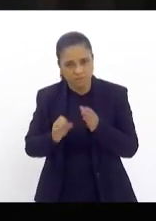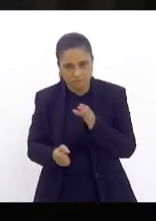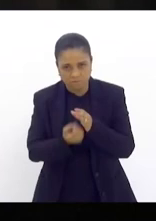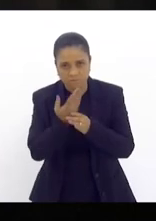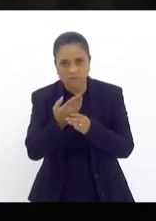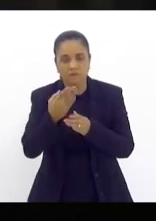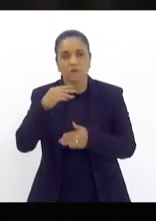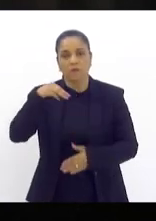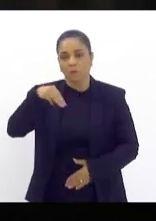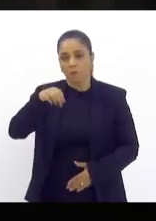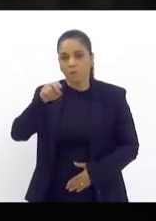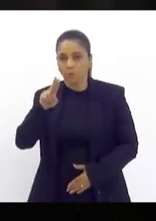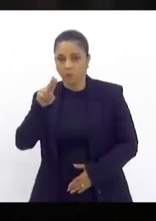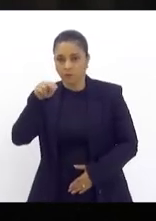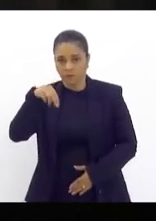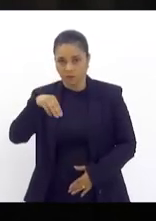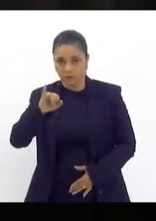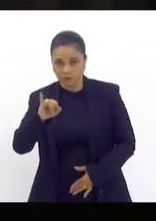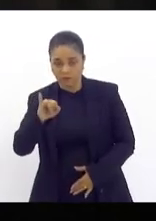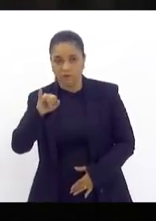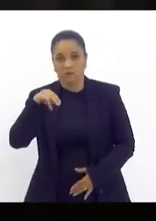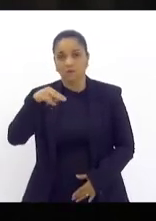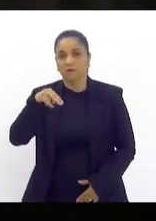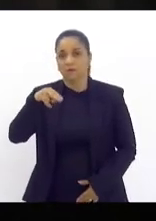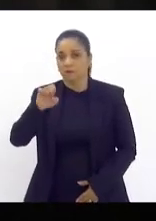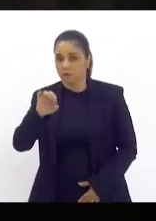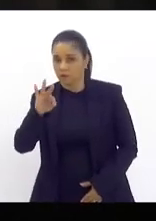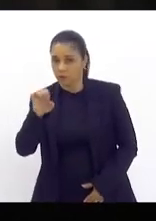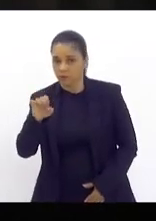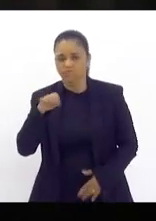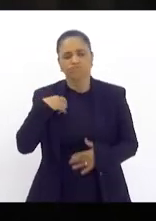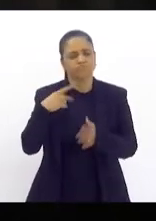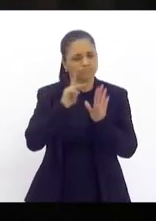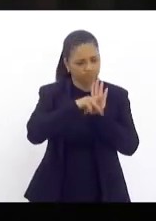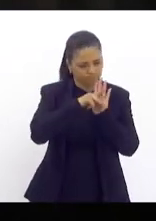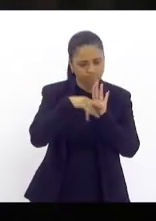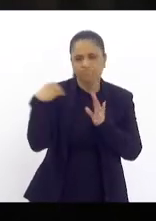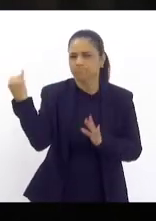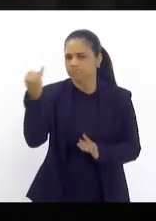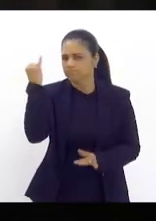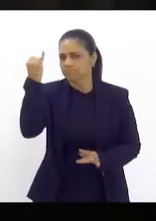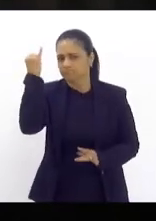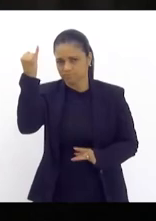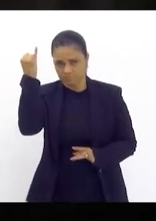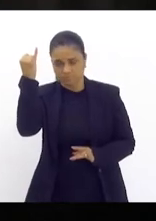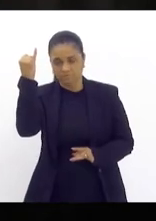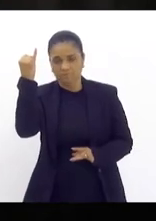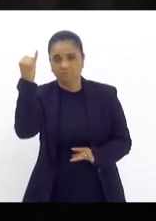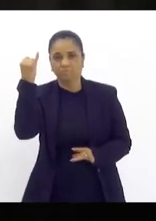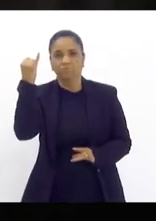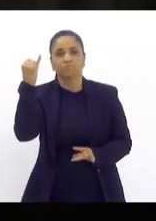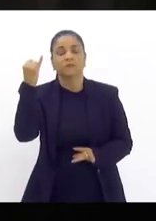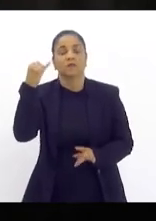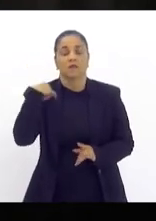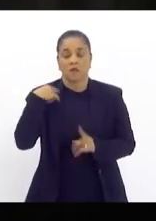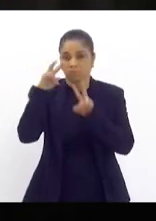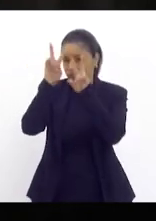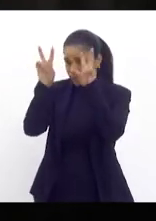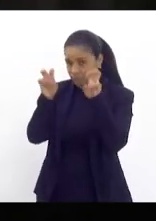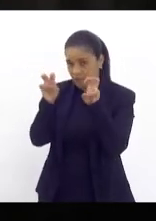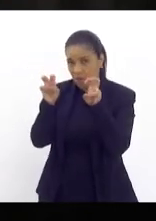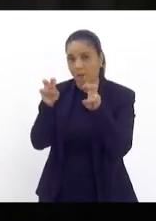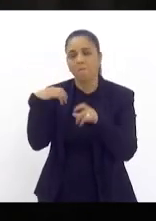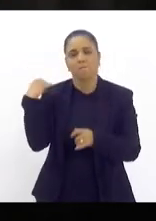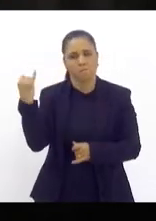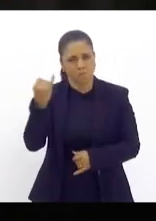acho que considero o projeto bem importante, porque põe luz sobre uma questão que é de grande relevância.